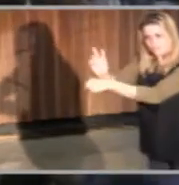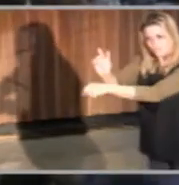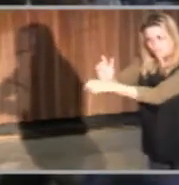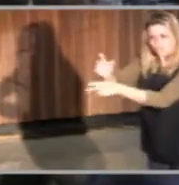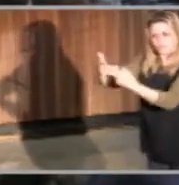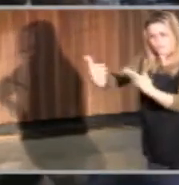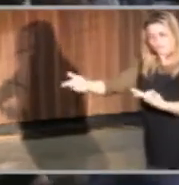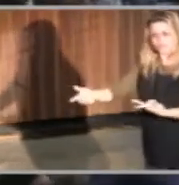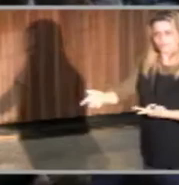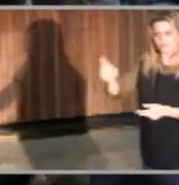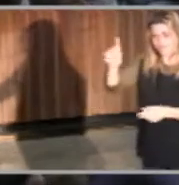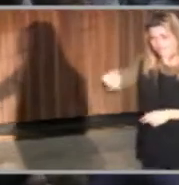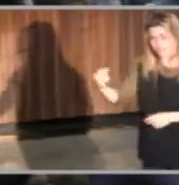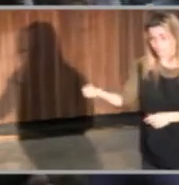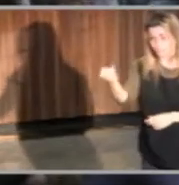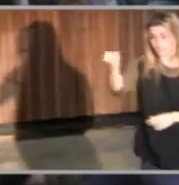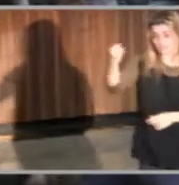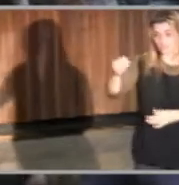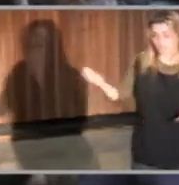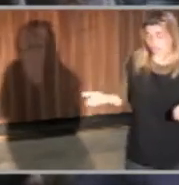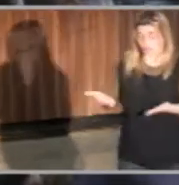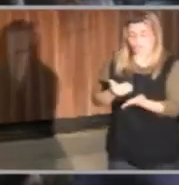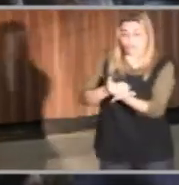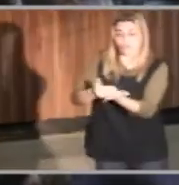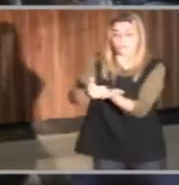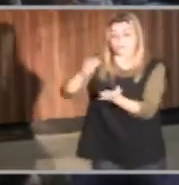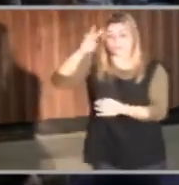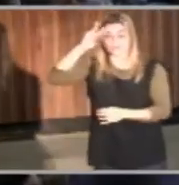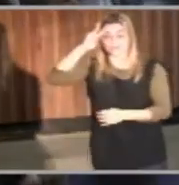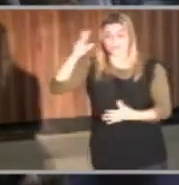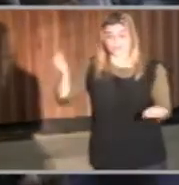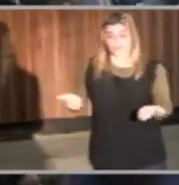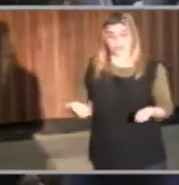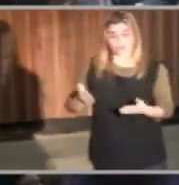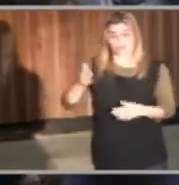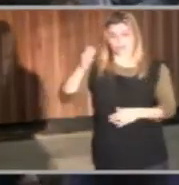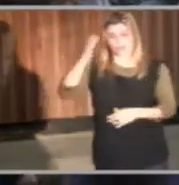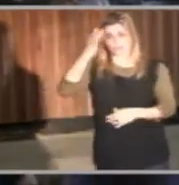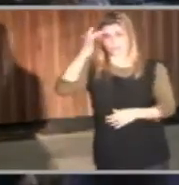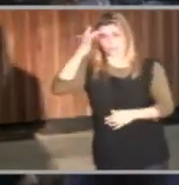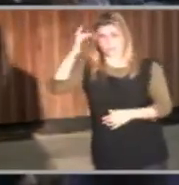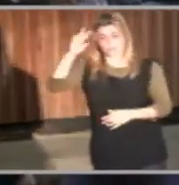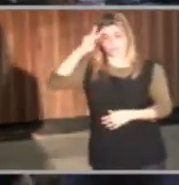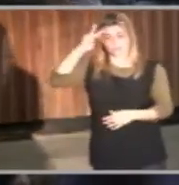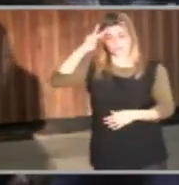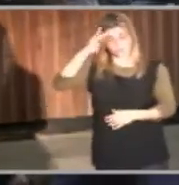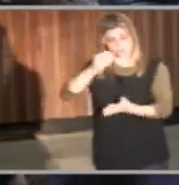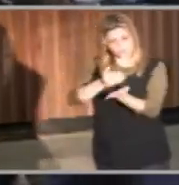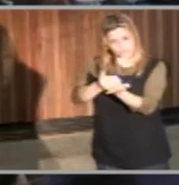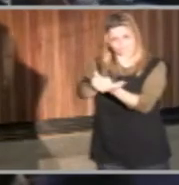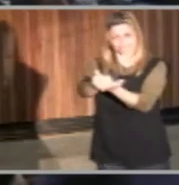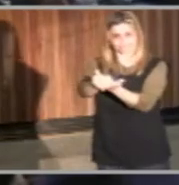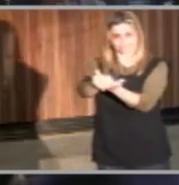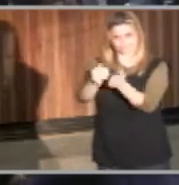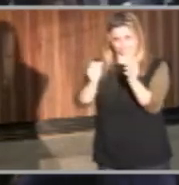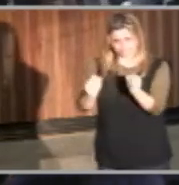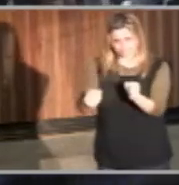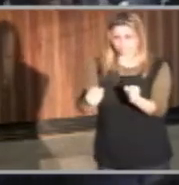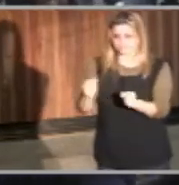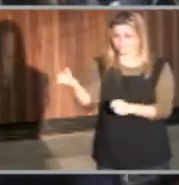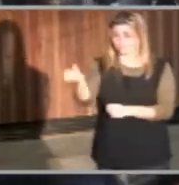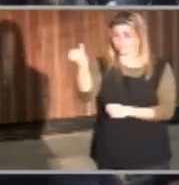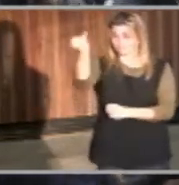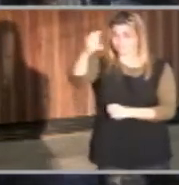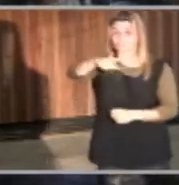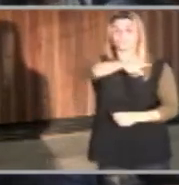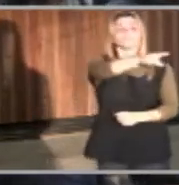Deus. Começa essa terça-feira, tá bom? Então você já tem compromisso, fala para o teu companheiro que está do lado, ó, você tem um